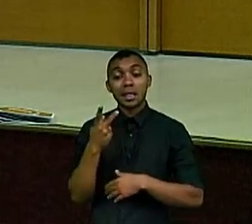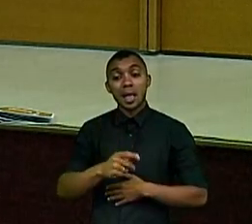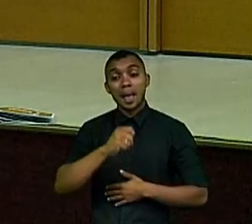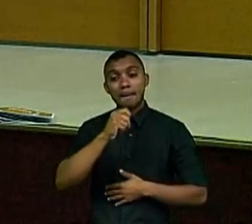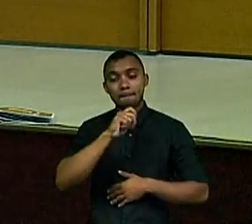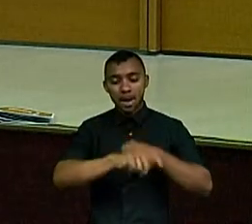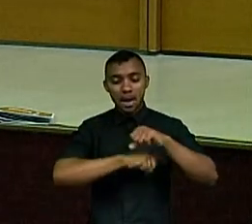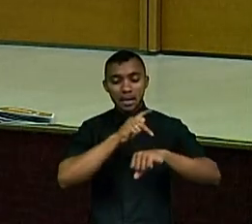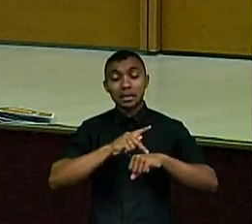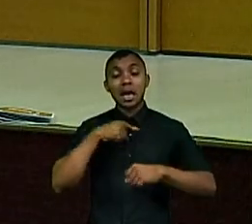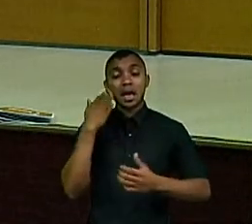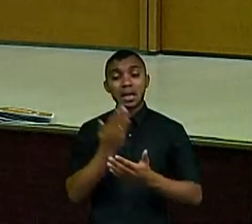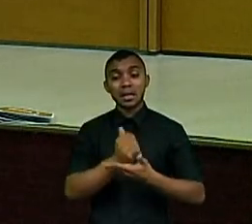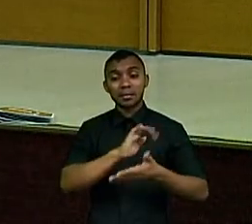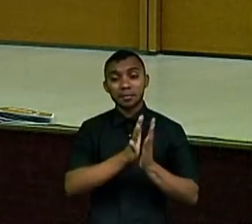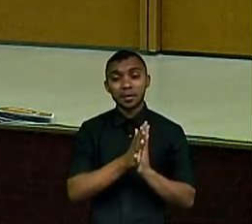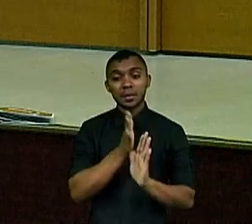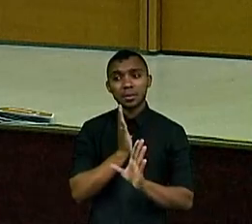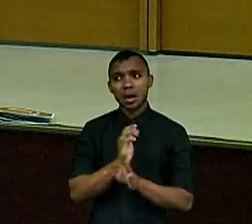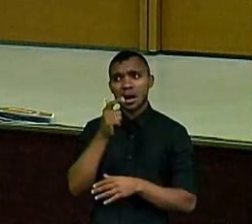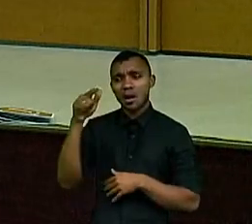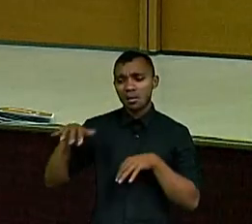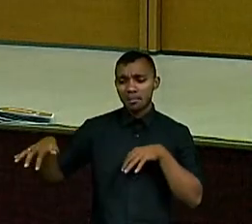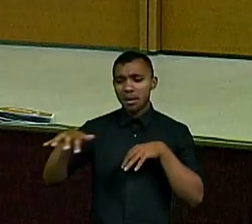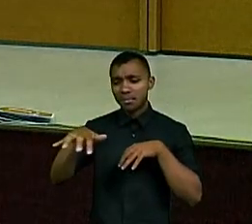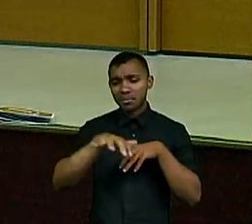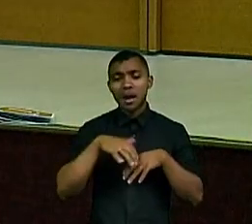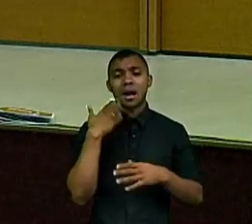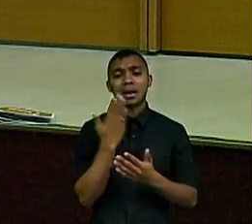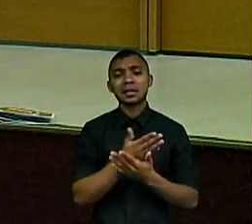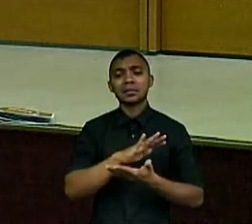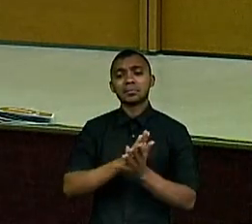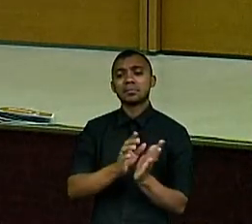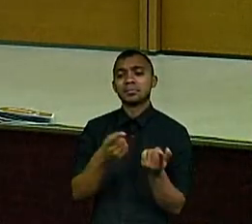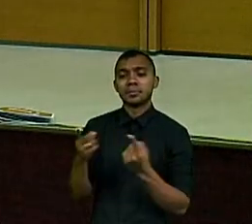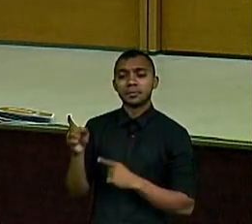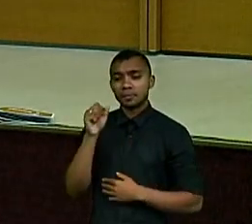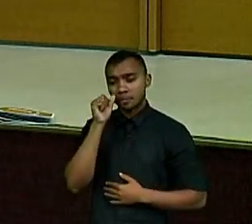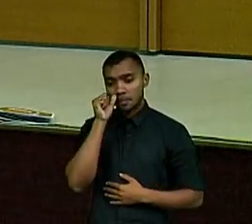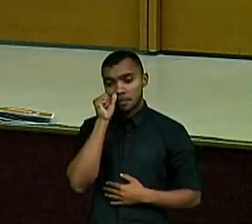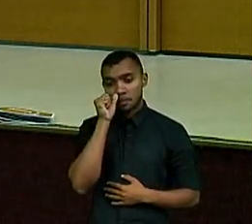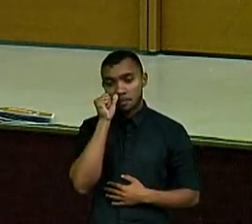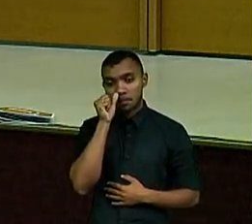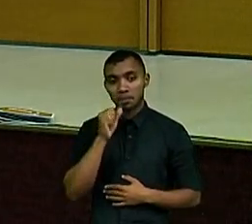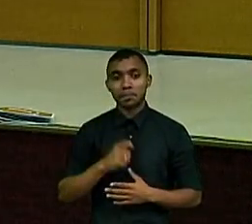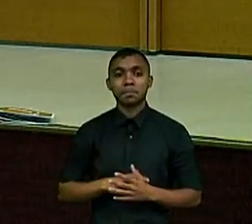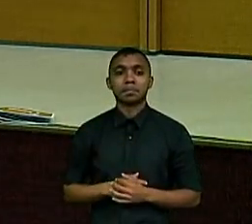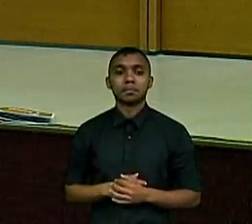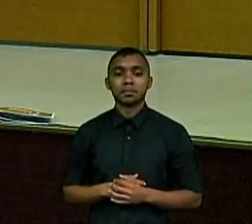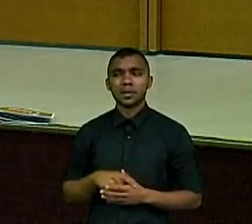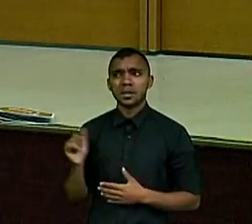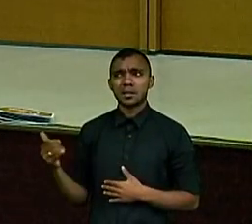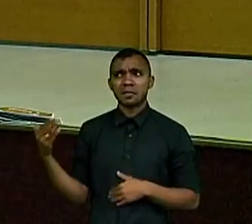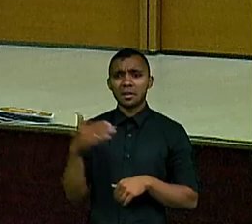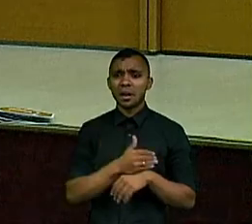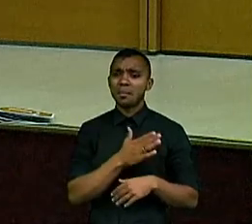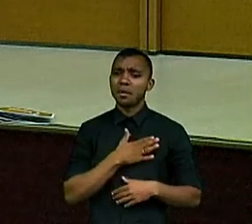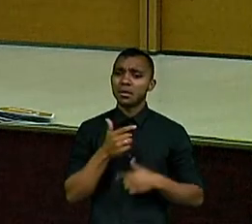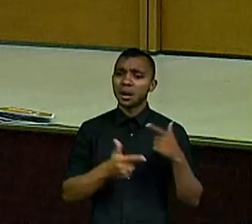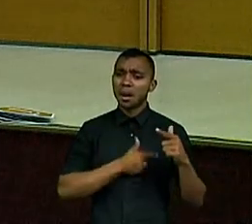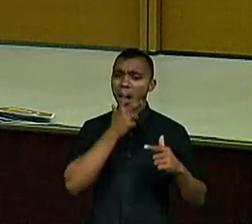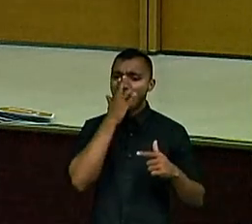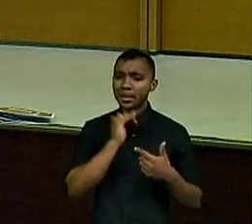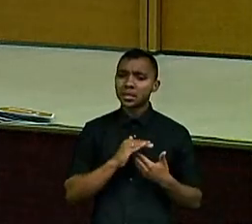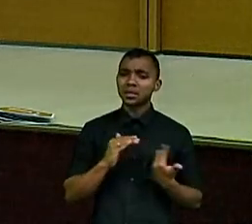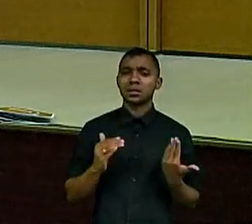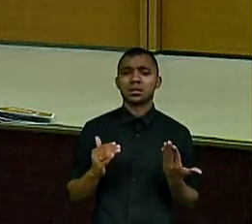com a versão agente de outra região essa xenofobia motivada porque tá vindo para cá tomar meu emprego